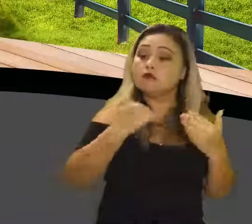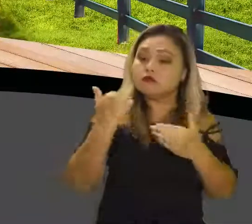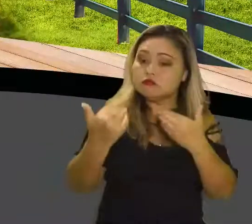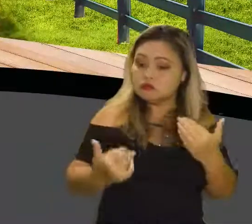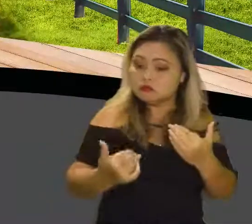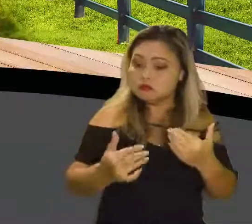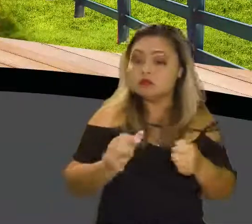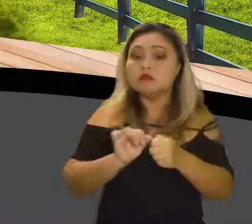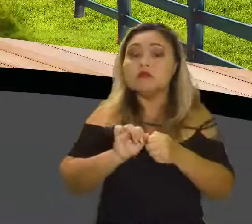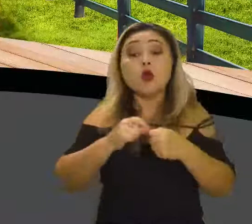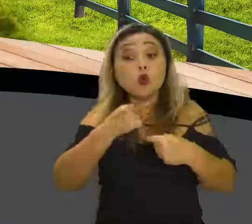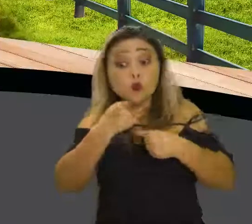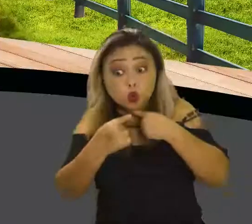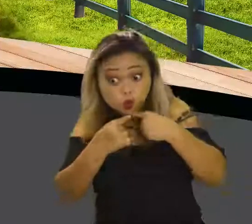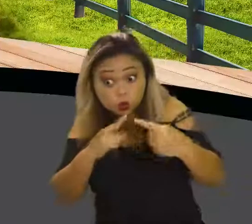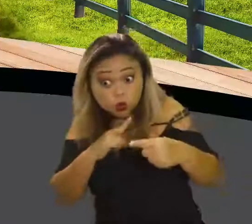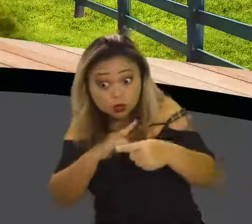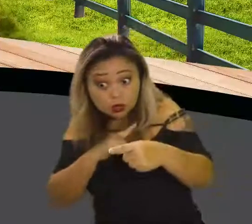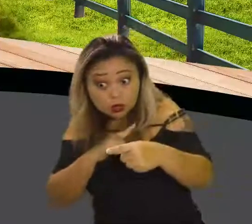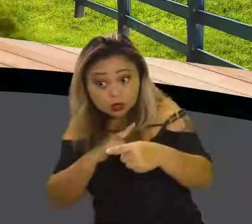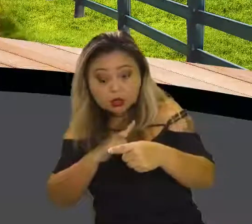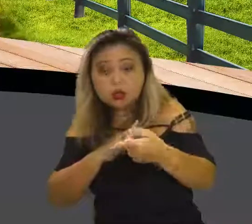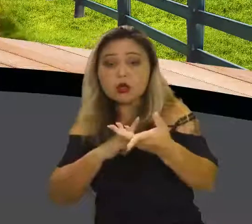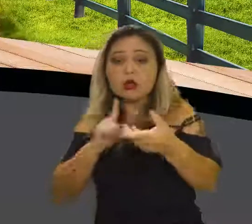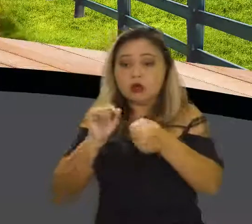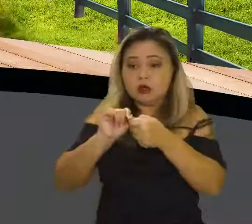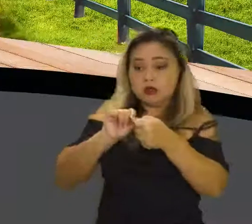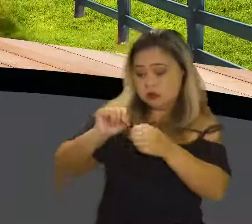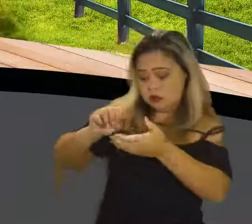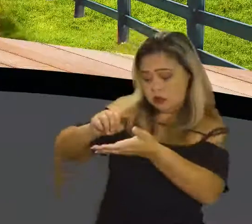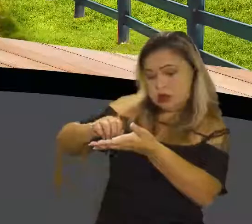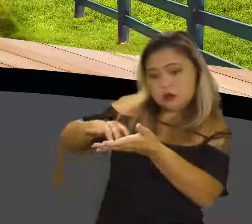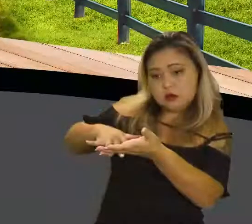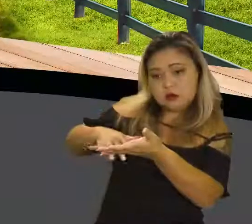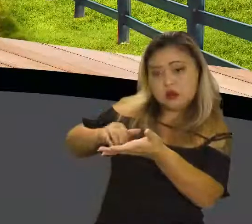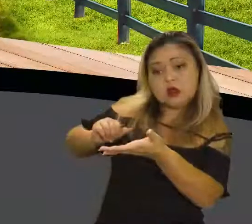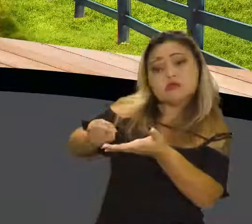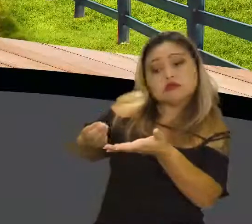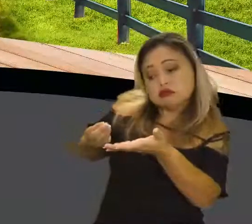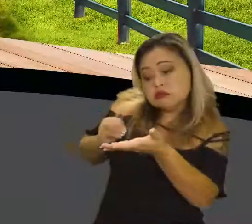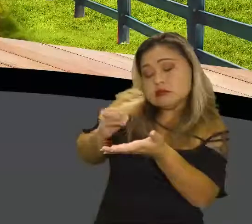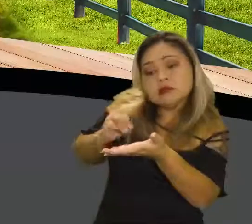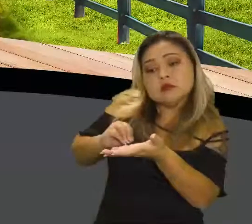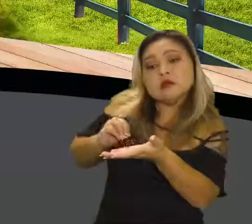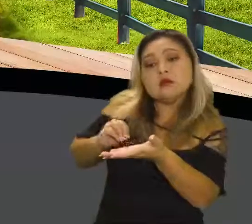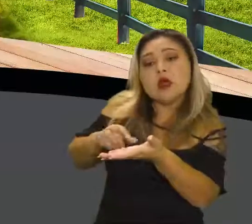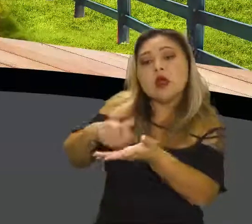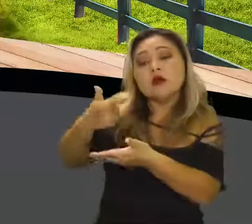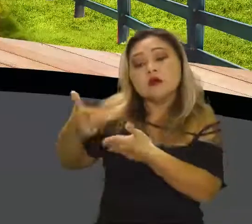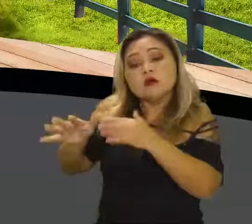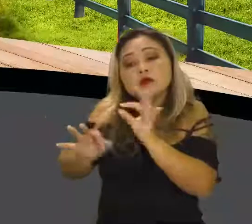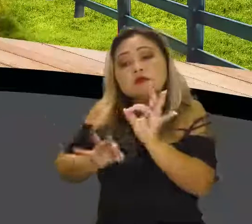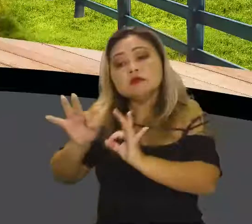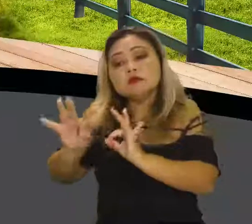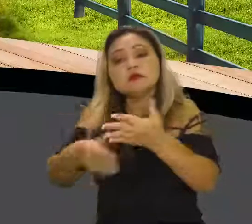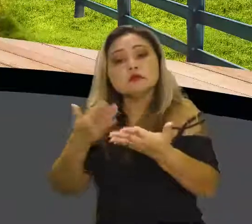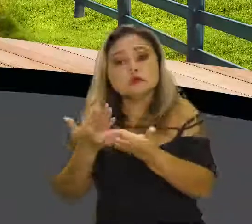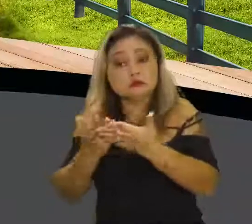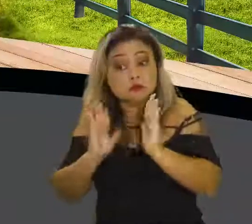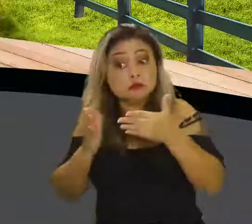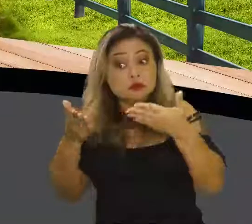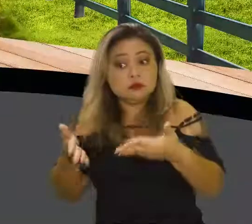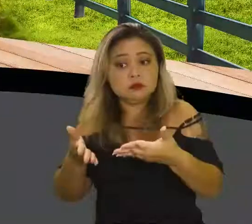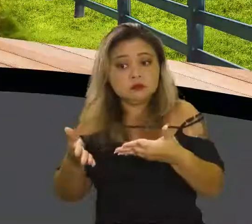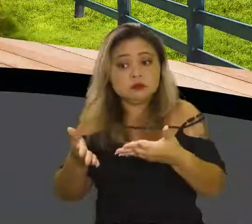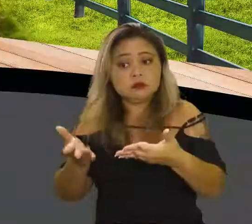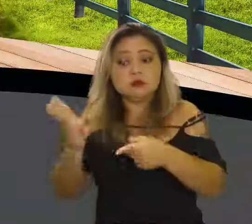dúvida que vocês queiram, vão colocando aí na caixa, aí nas mensagens, que aí quando eu estiver preparando as aulas